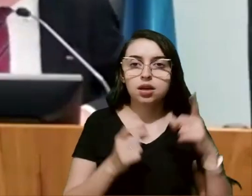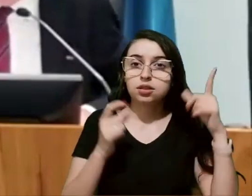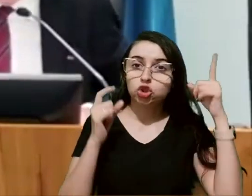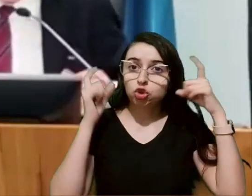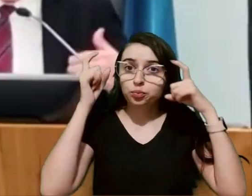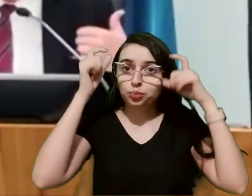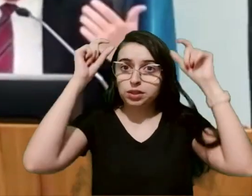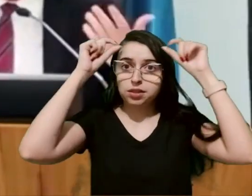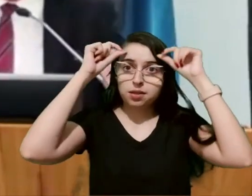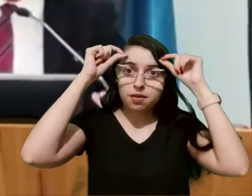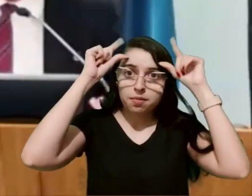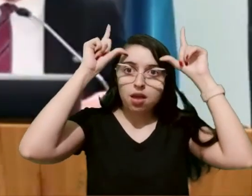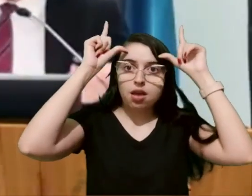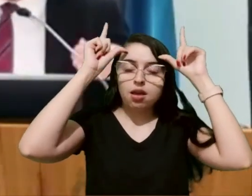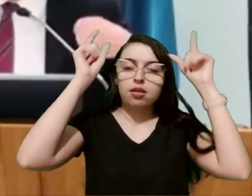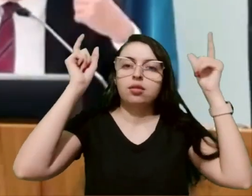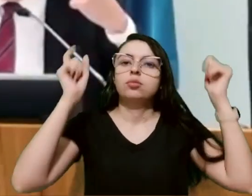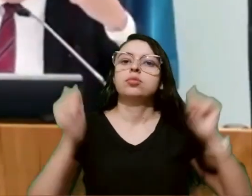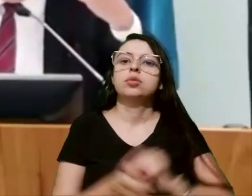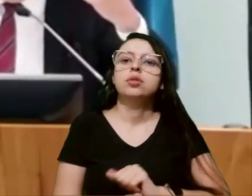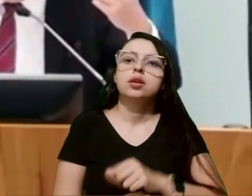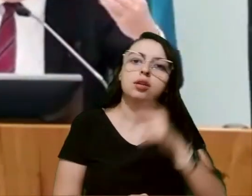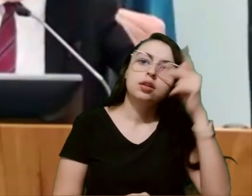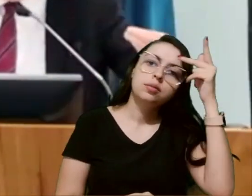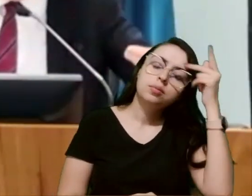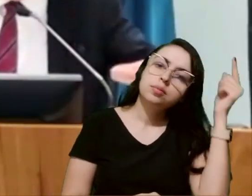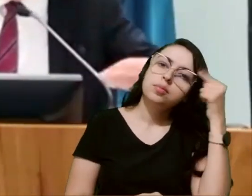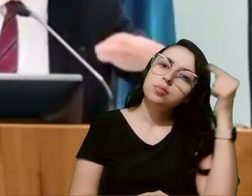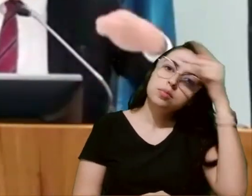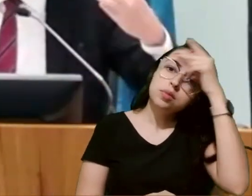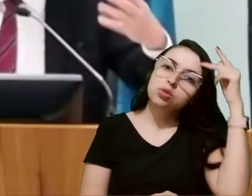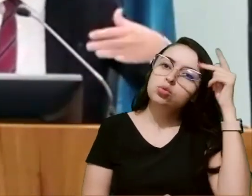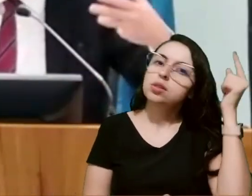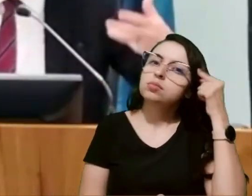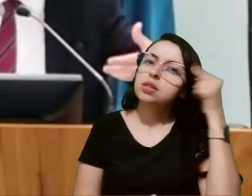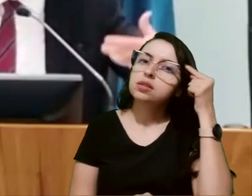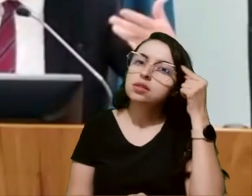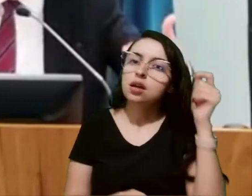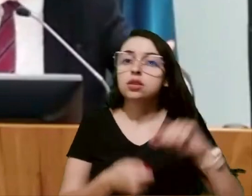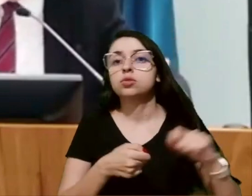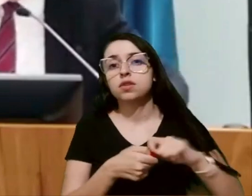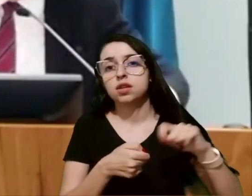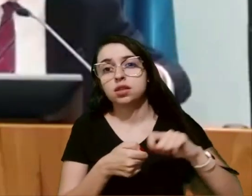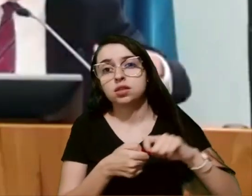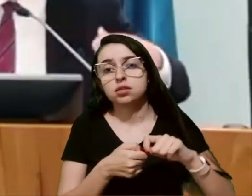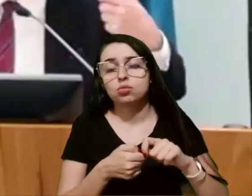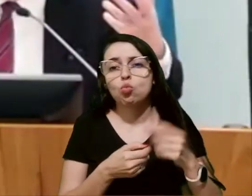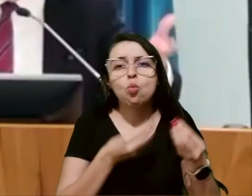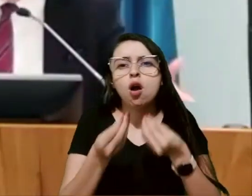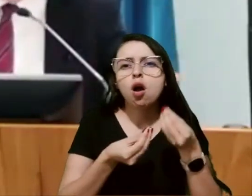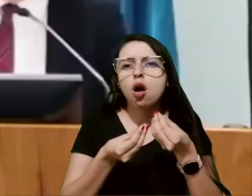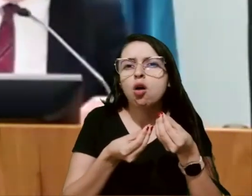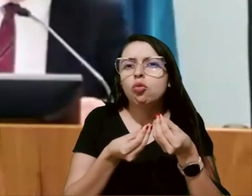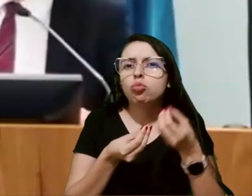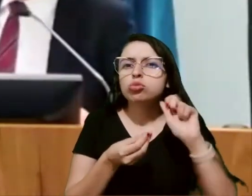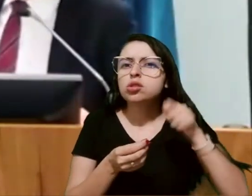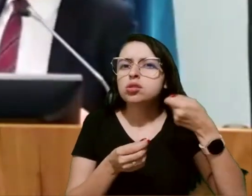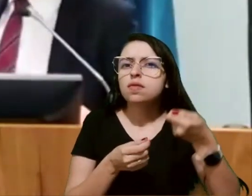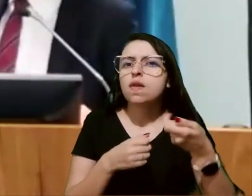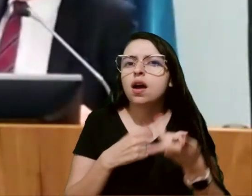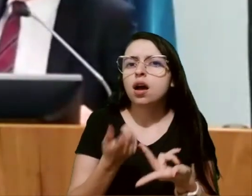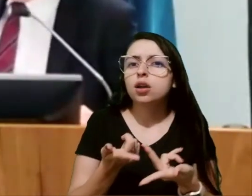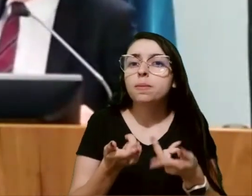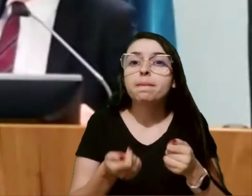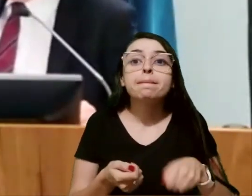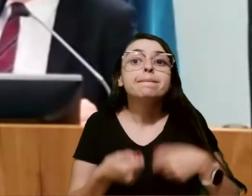temas que levem à reflexão, que levem as pessoas a pensarem um pouco mais sobre aquilo que fazem, qual o sentido